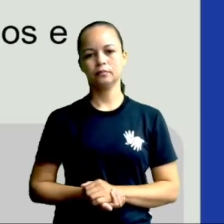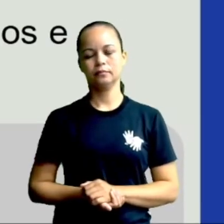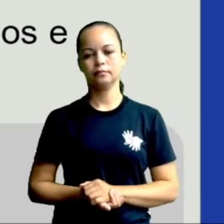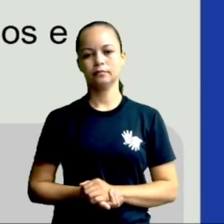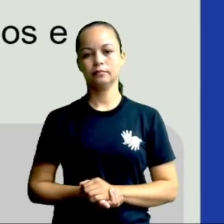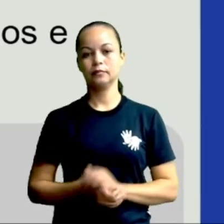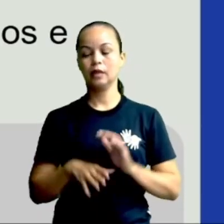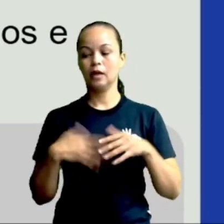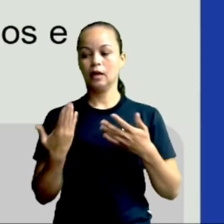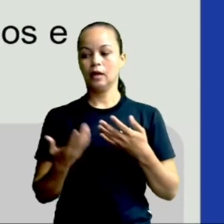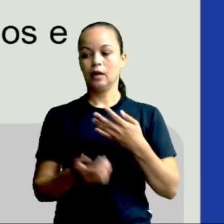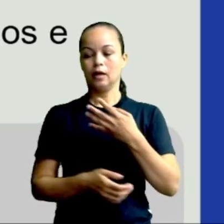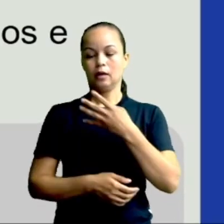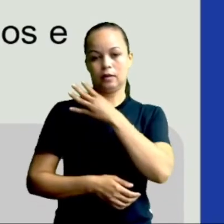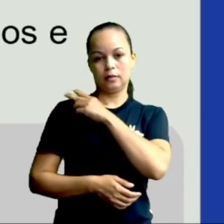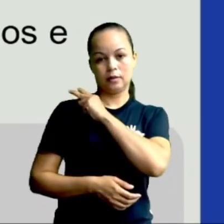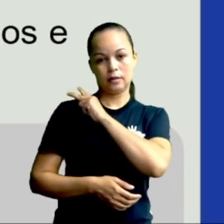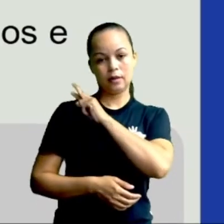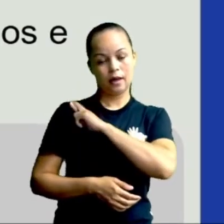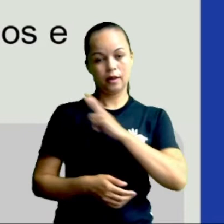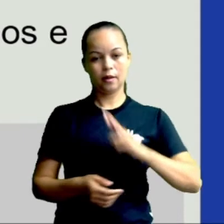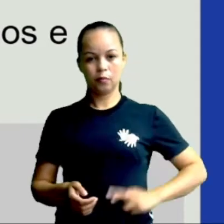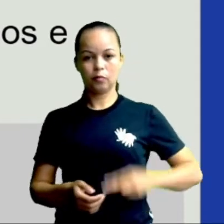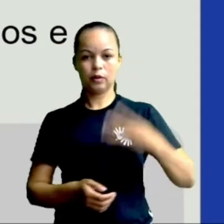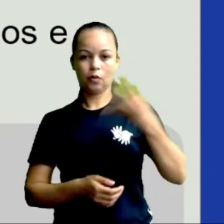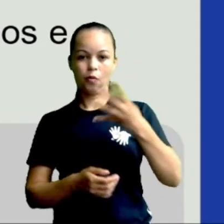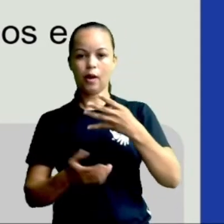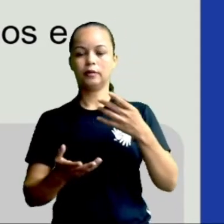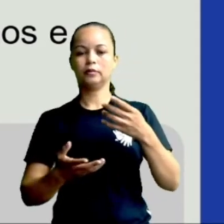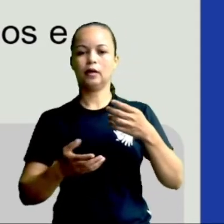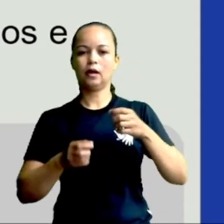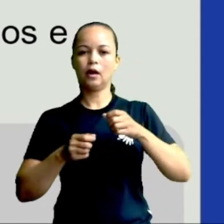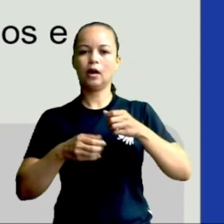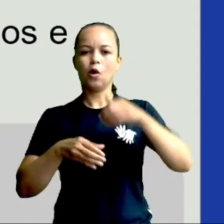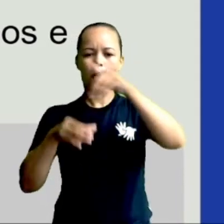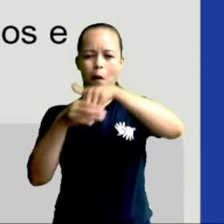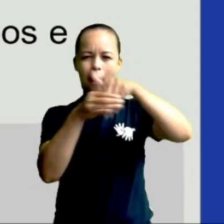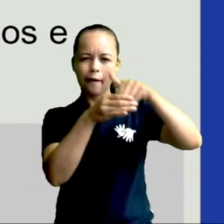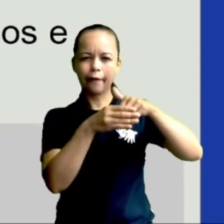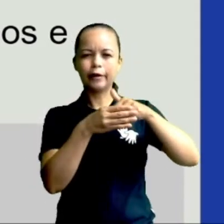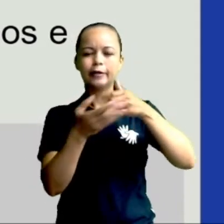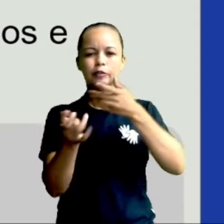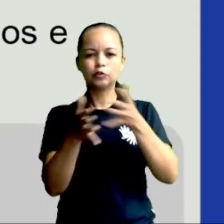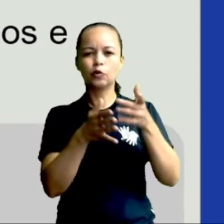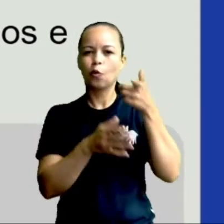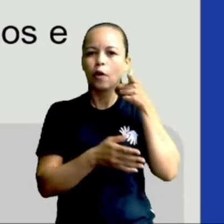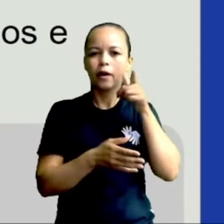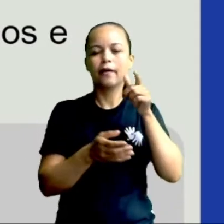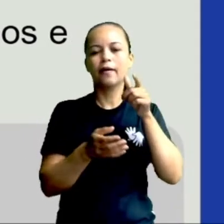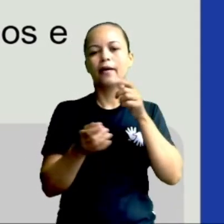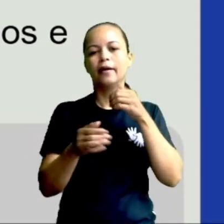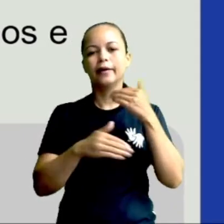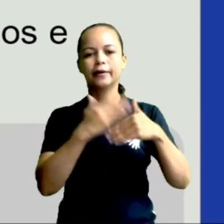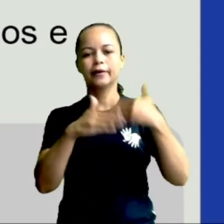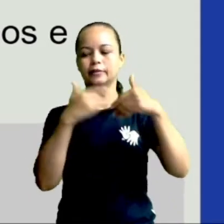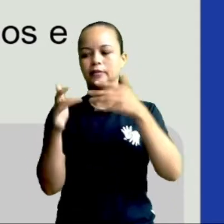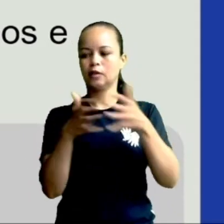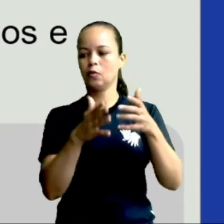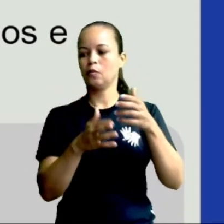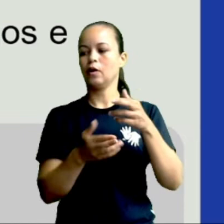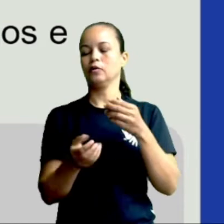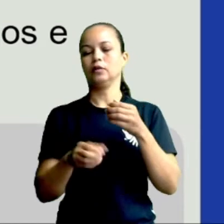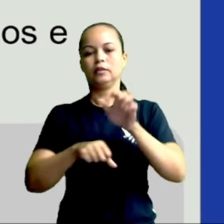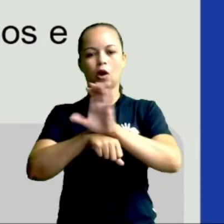Então, na Quarta República, o número de eleitores cresceu consideravelmente por causa da Constituição